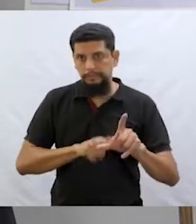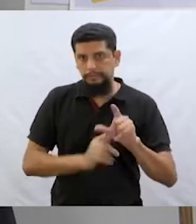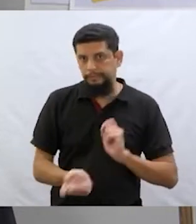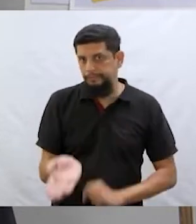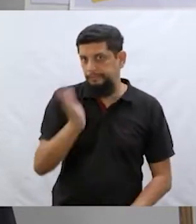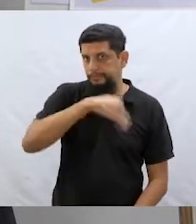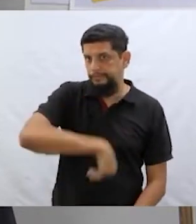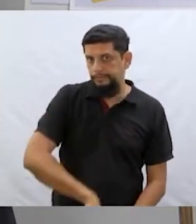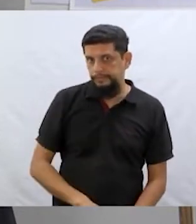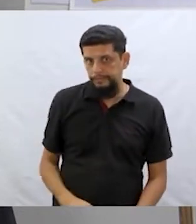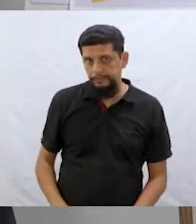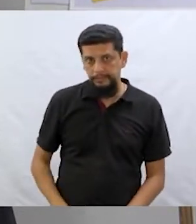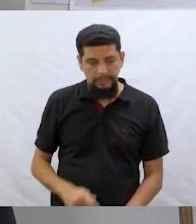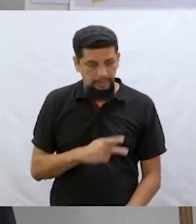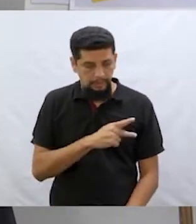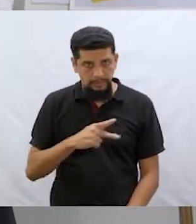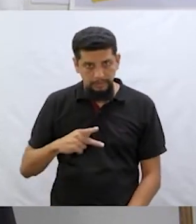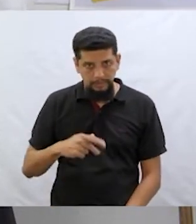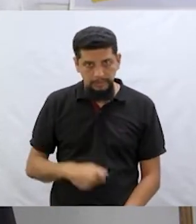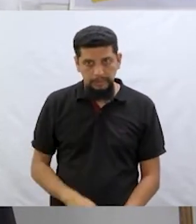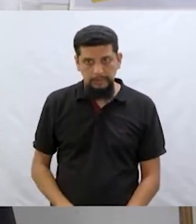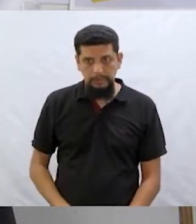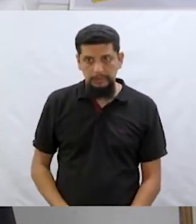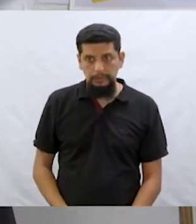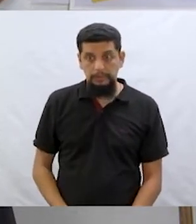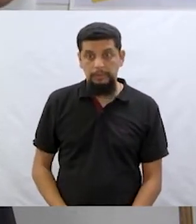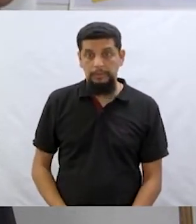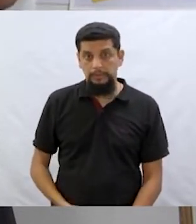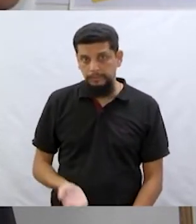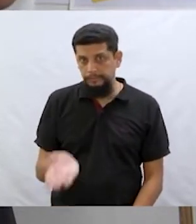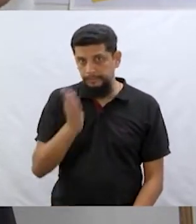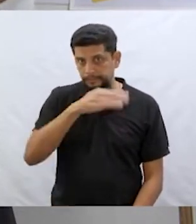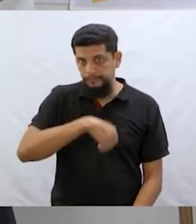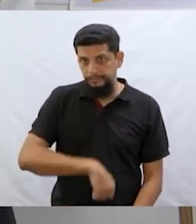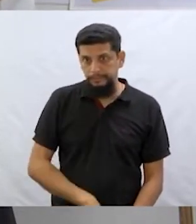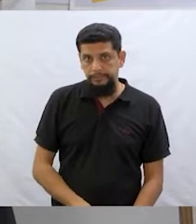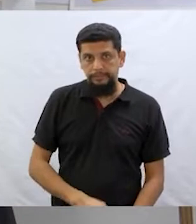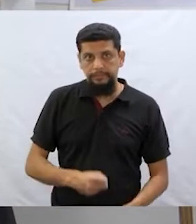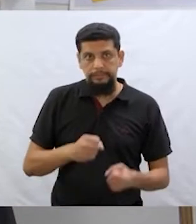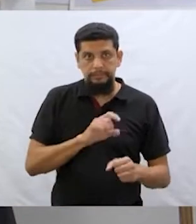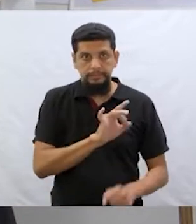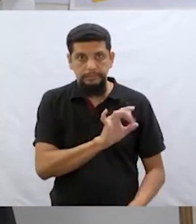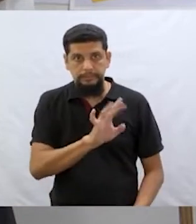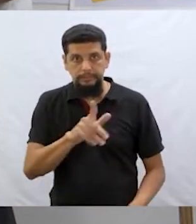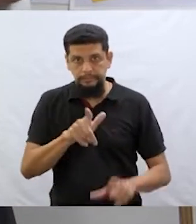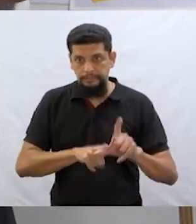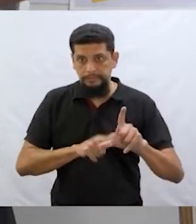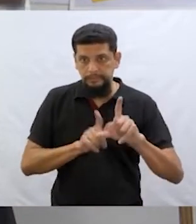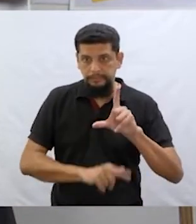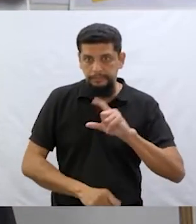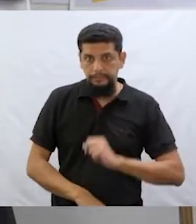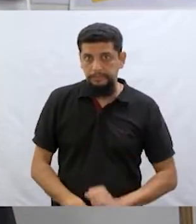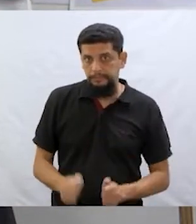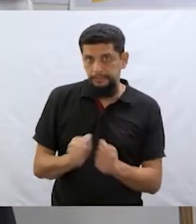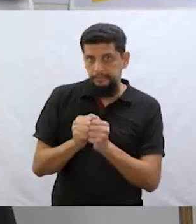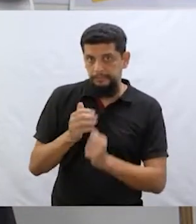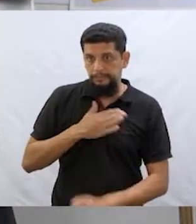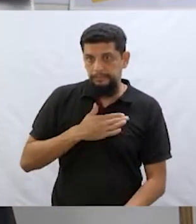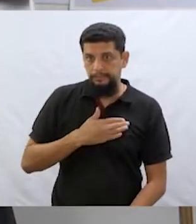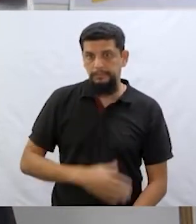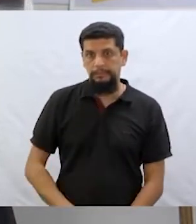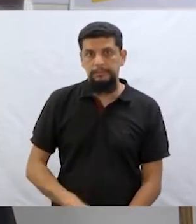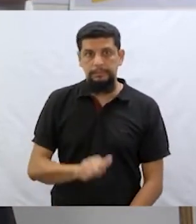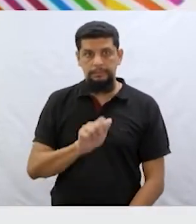das letras. Então vamos lá. Prof, você gostaria de contar as letras para a gente? Vamos lá falar o nome de cada uma delas. Repitam